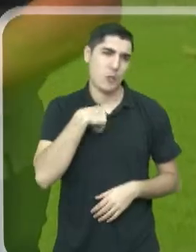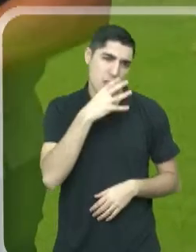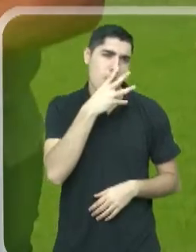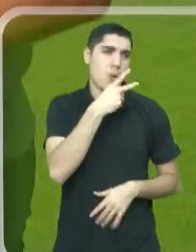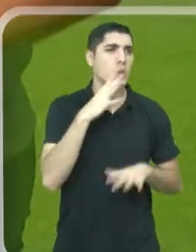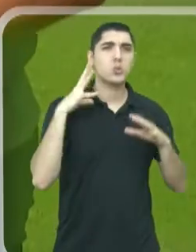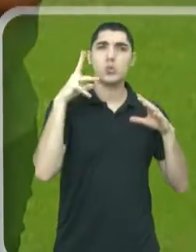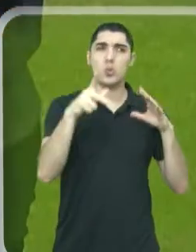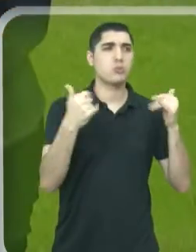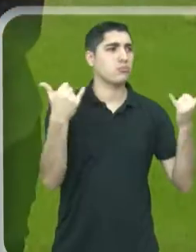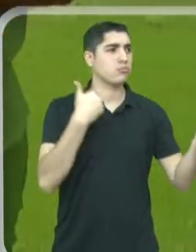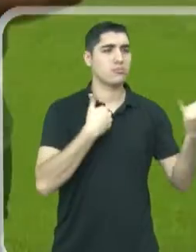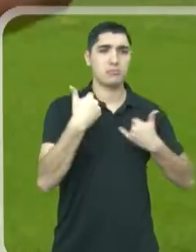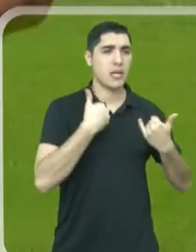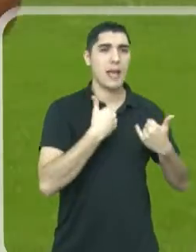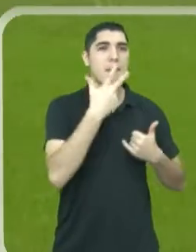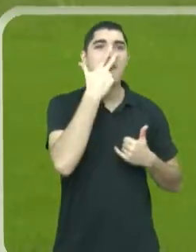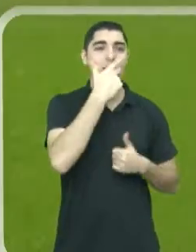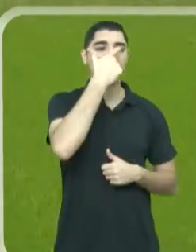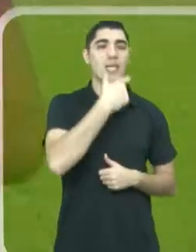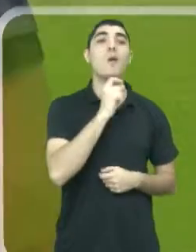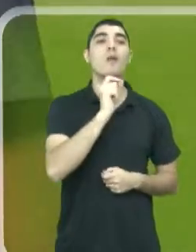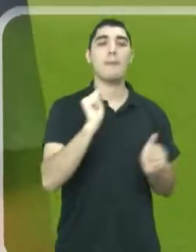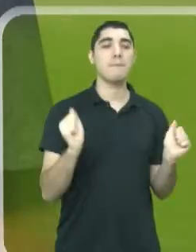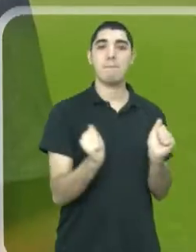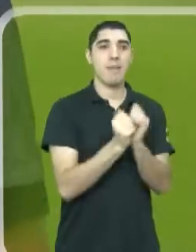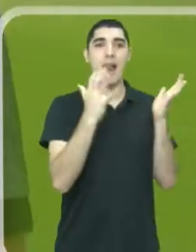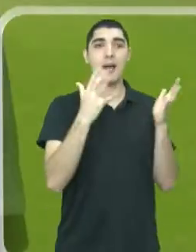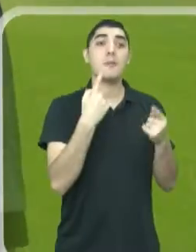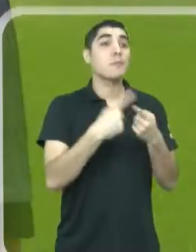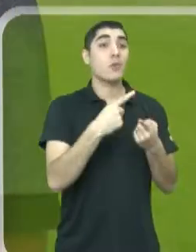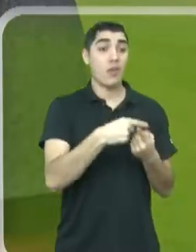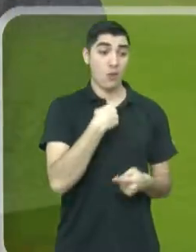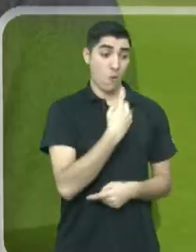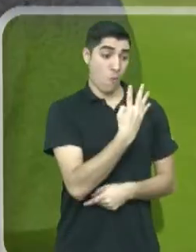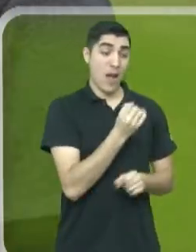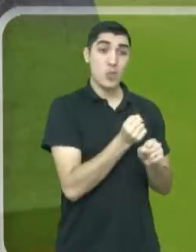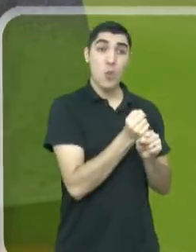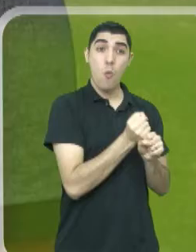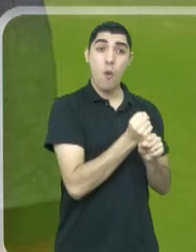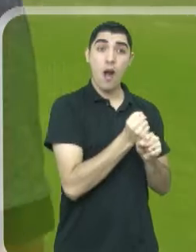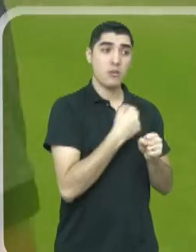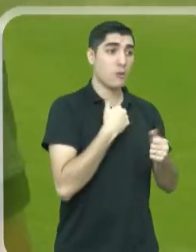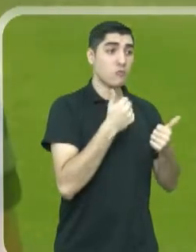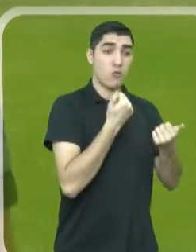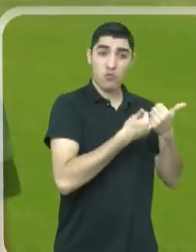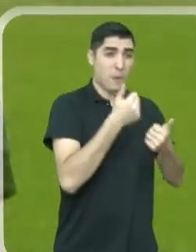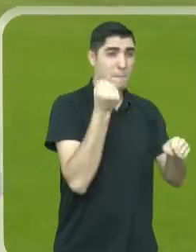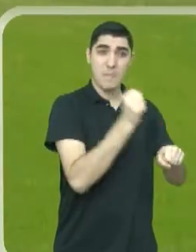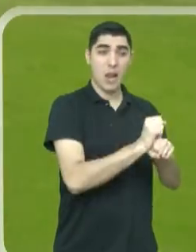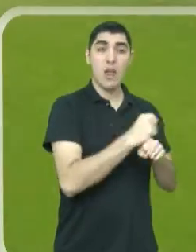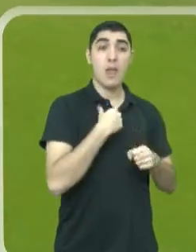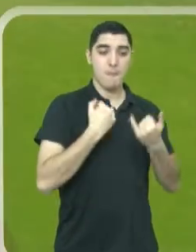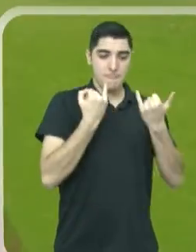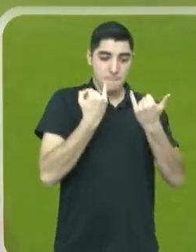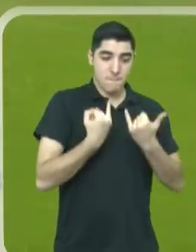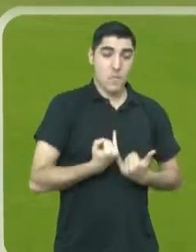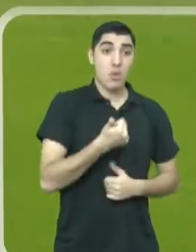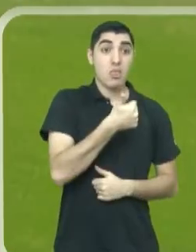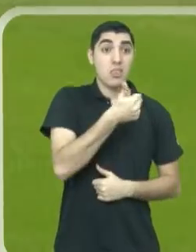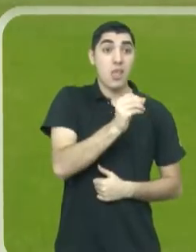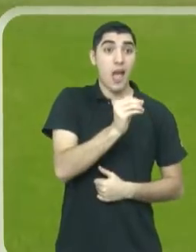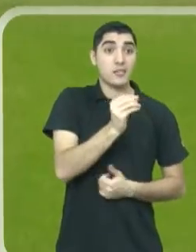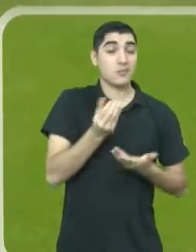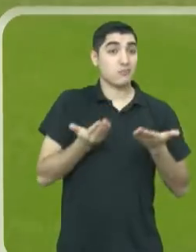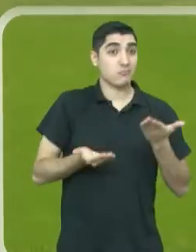foi um milagre, né? Porque eu estava 4 anos sem jogar, tinha emagrecido praticamente 10 quilos, Vieira, porque eu não estava fazendo nada, não